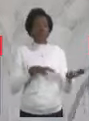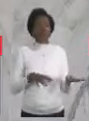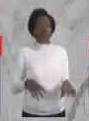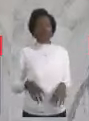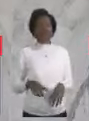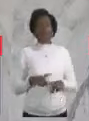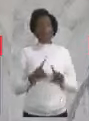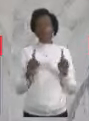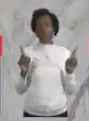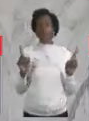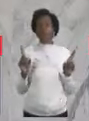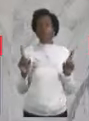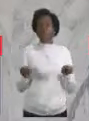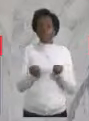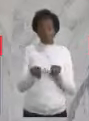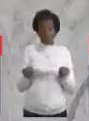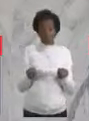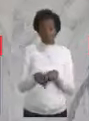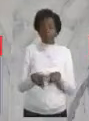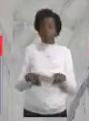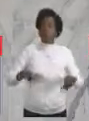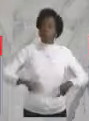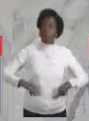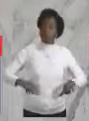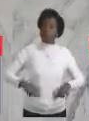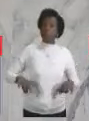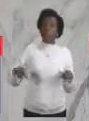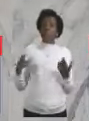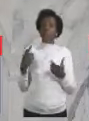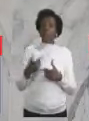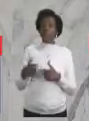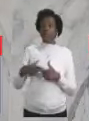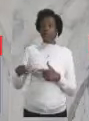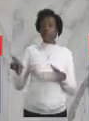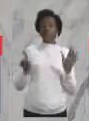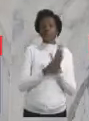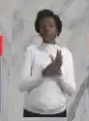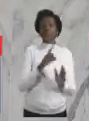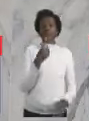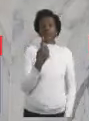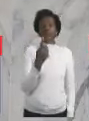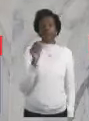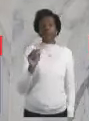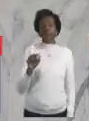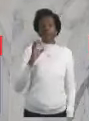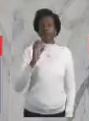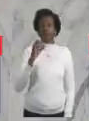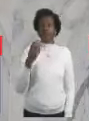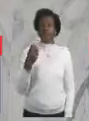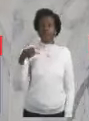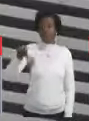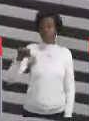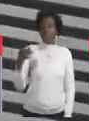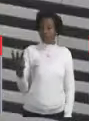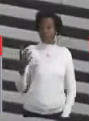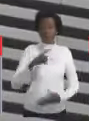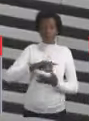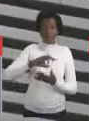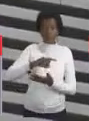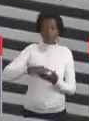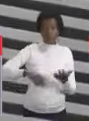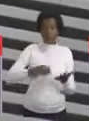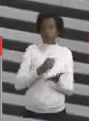foi pego também por essa famigerada lei 1093 o contrato dele é de 2015